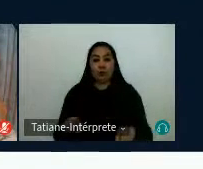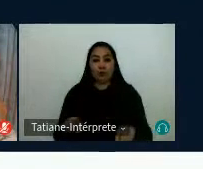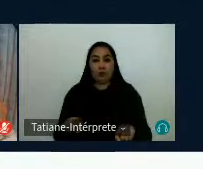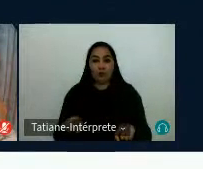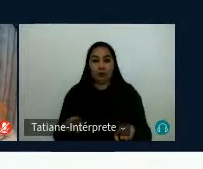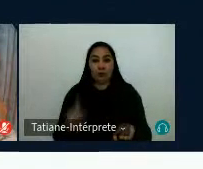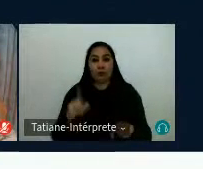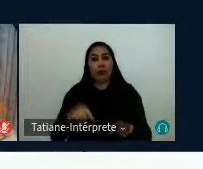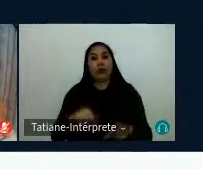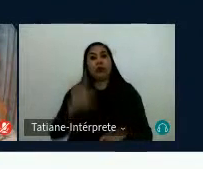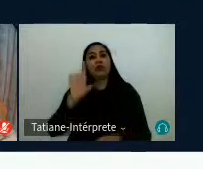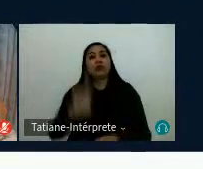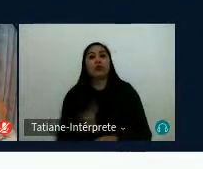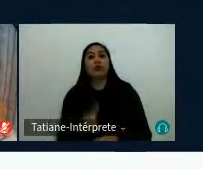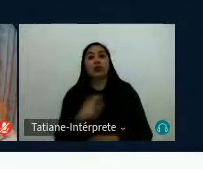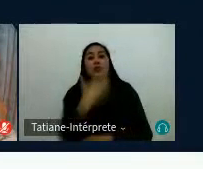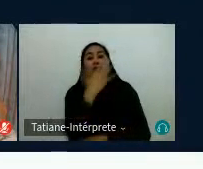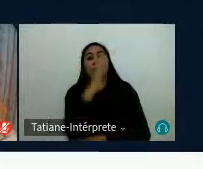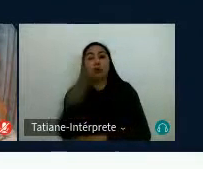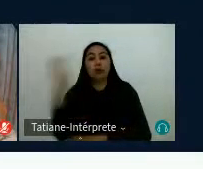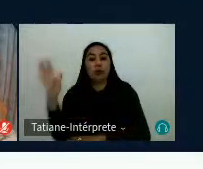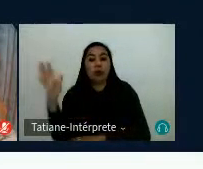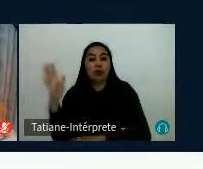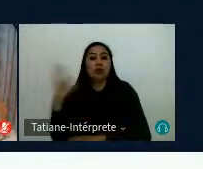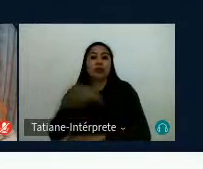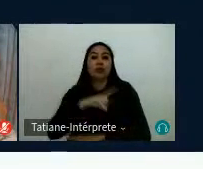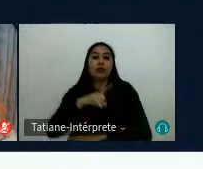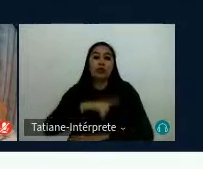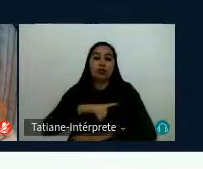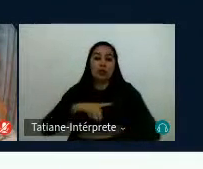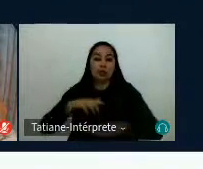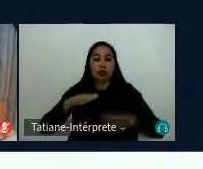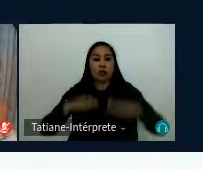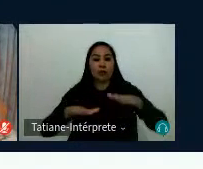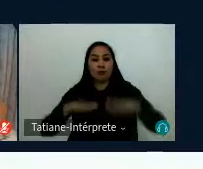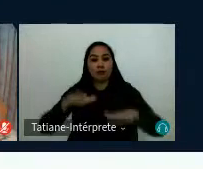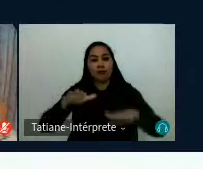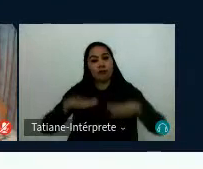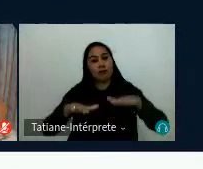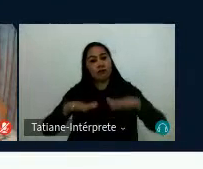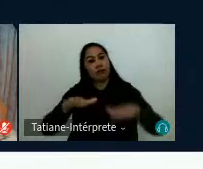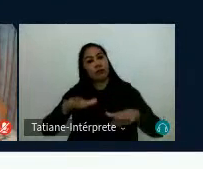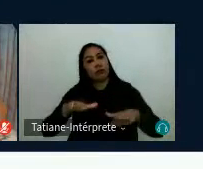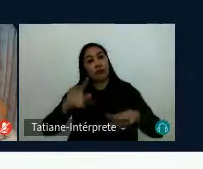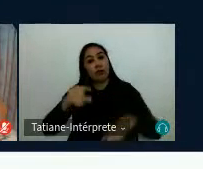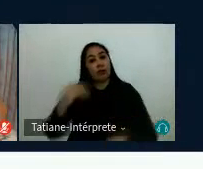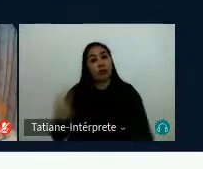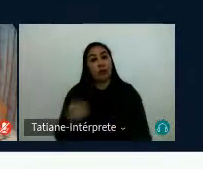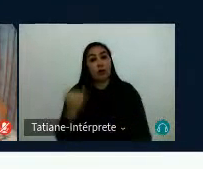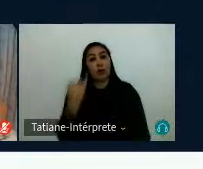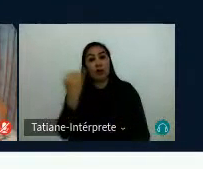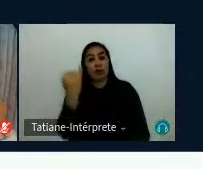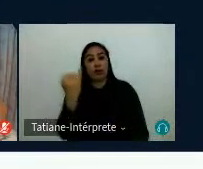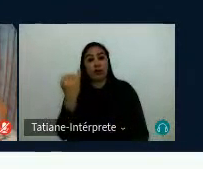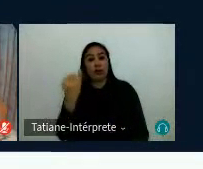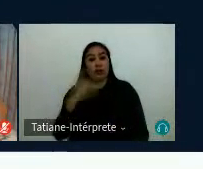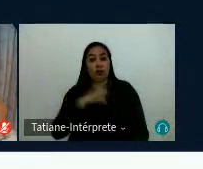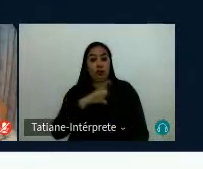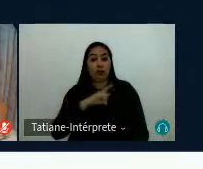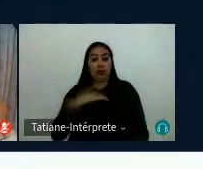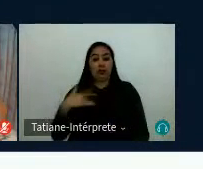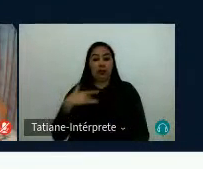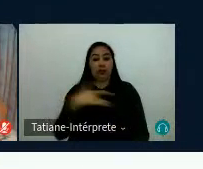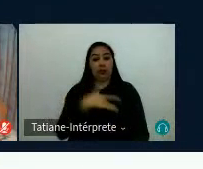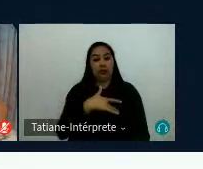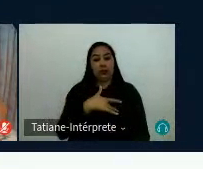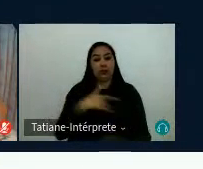ambiente ecologicamente equilibrado, né, e que é essencial para a sadia qualidade de vida. Então,